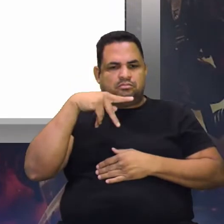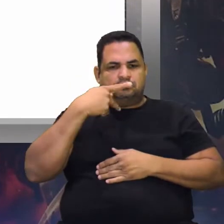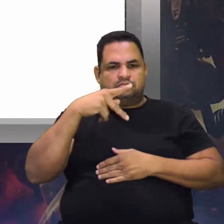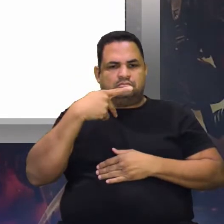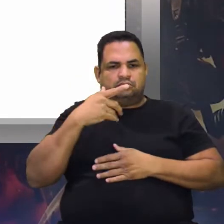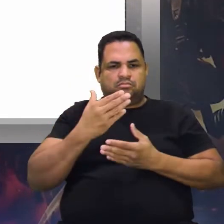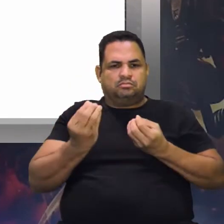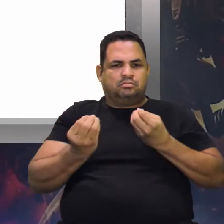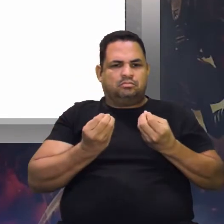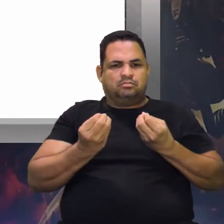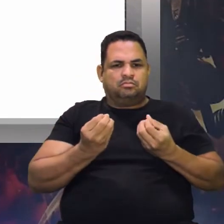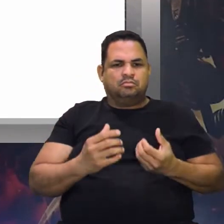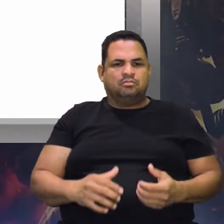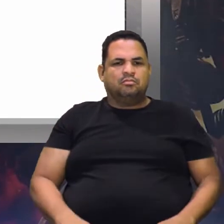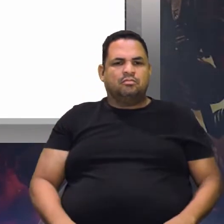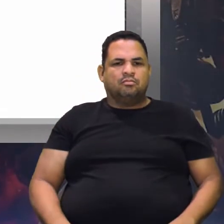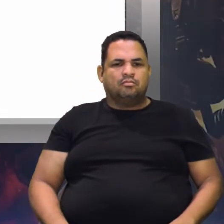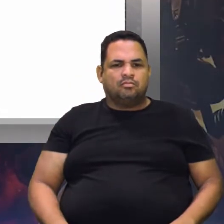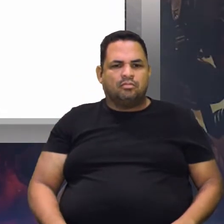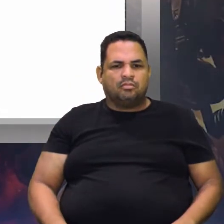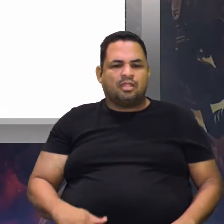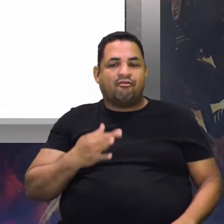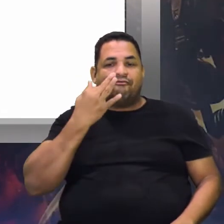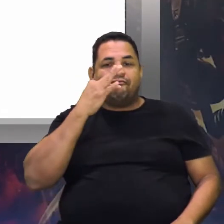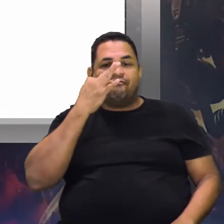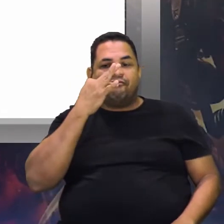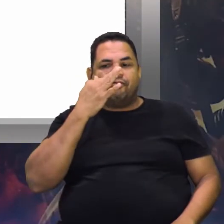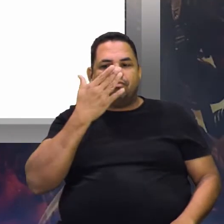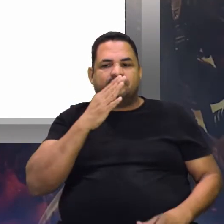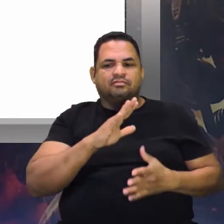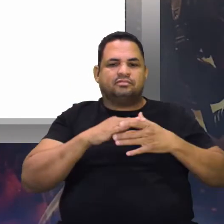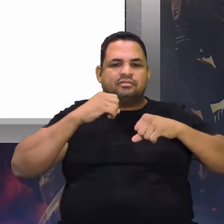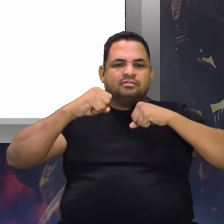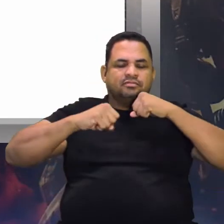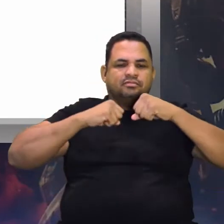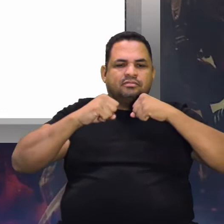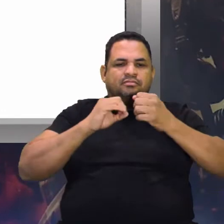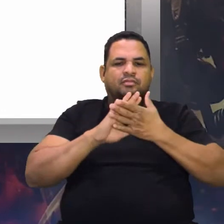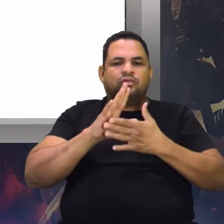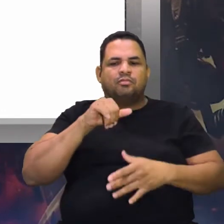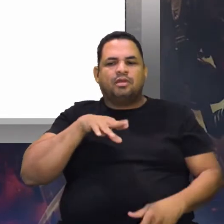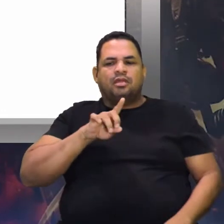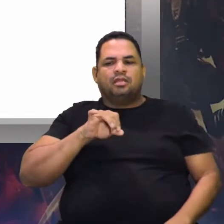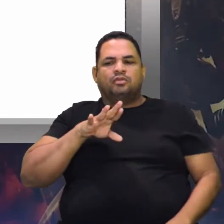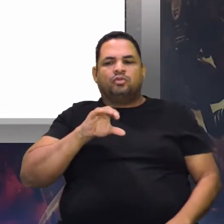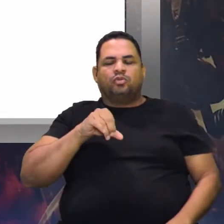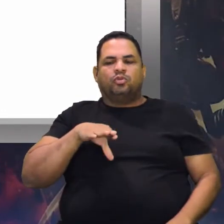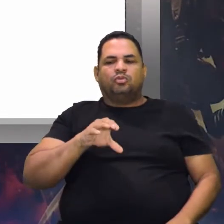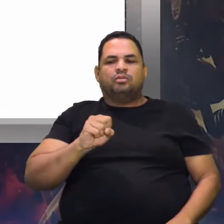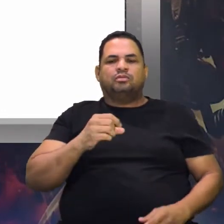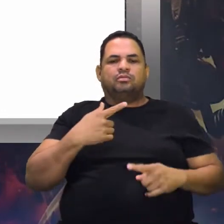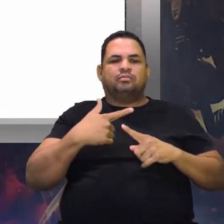aqui uma fofoca da maratona. Por que o nome maratona? De onde vem essa? Por que a distância da